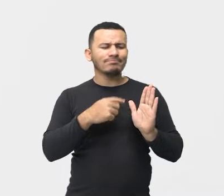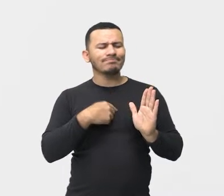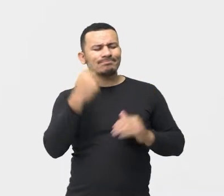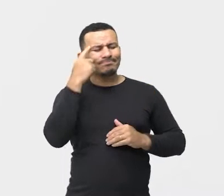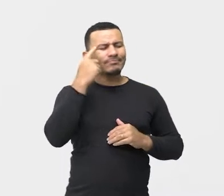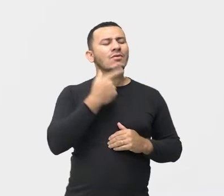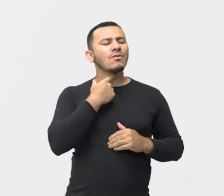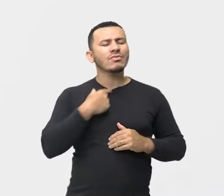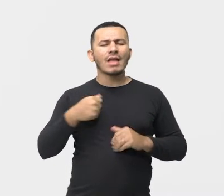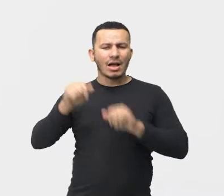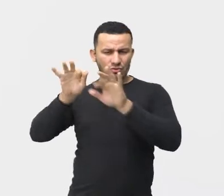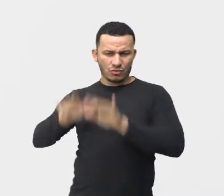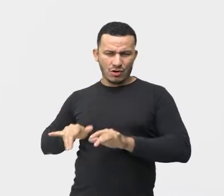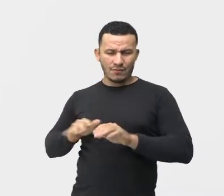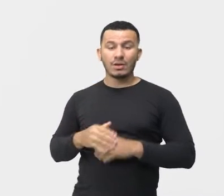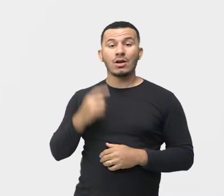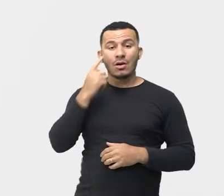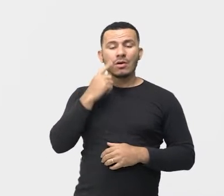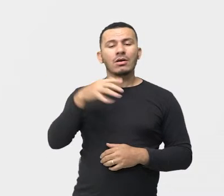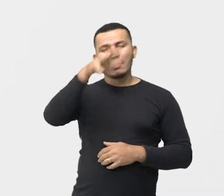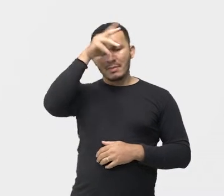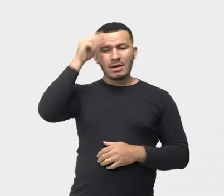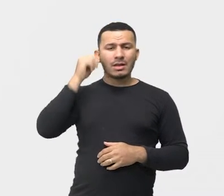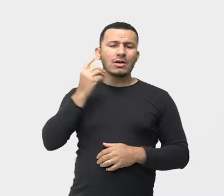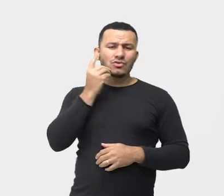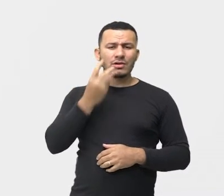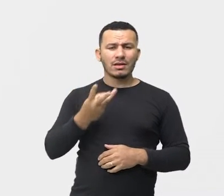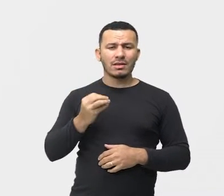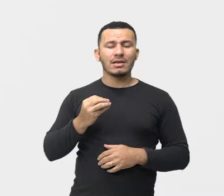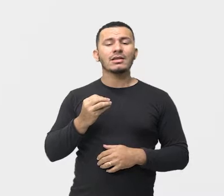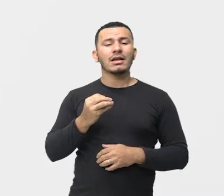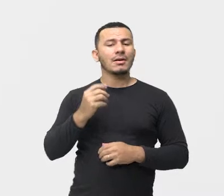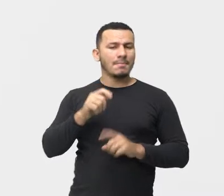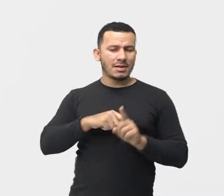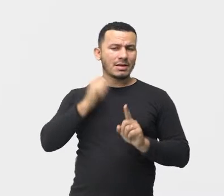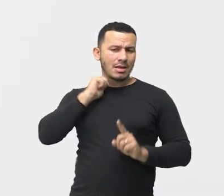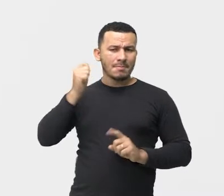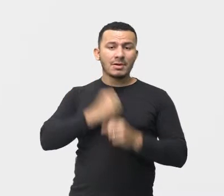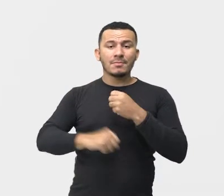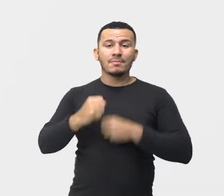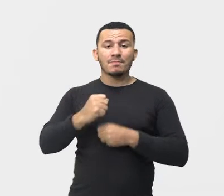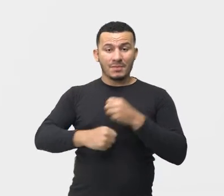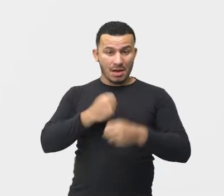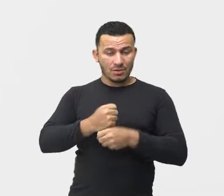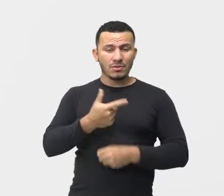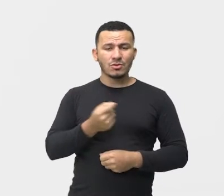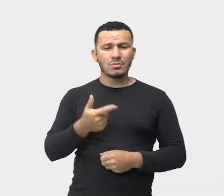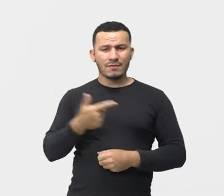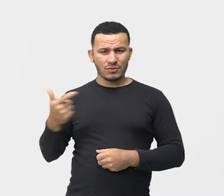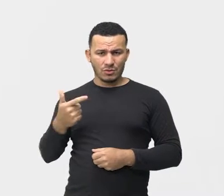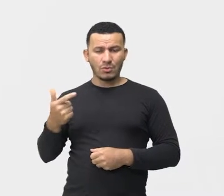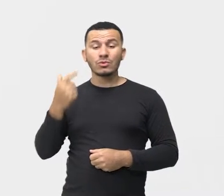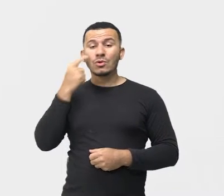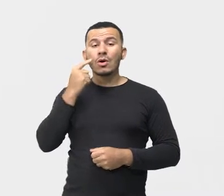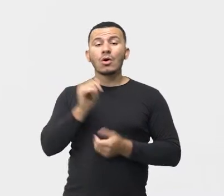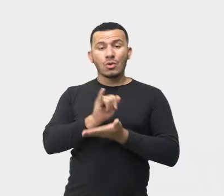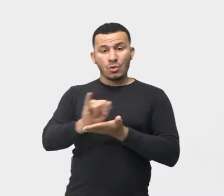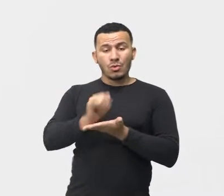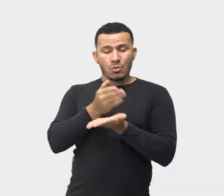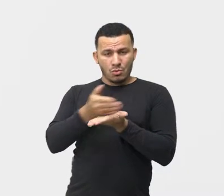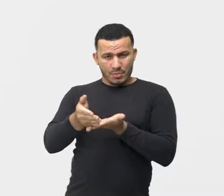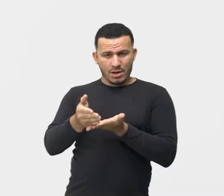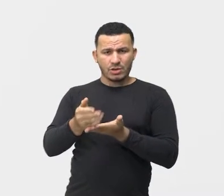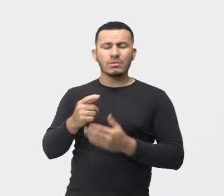olhem só. Manaus, 30 de abril de 2022. E logo aí no começo tem